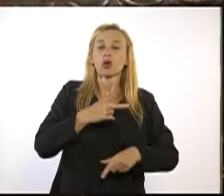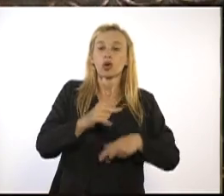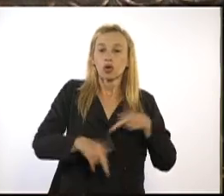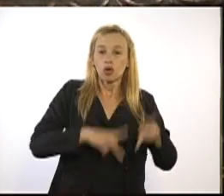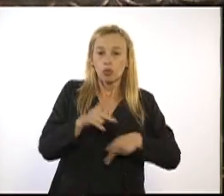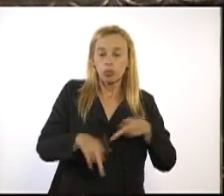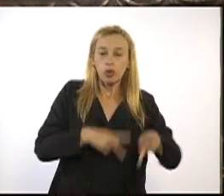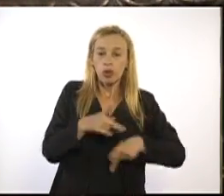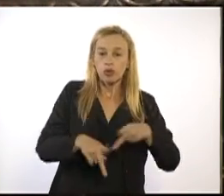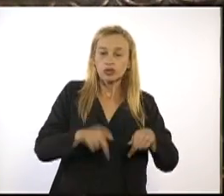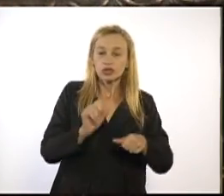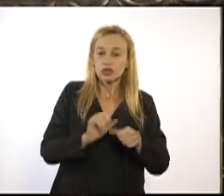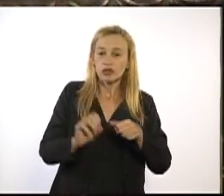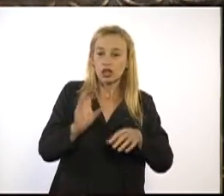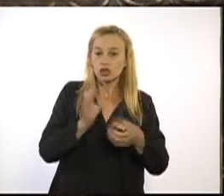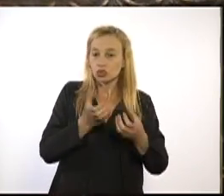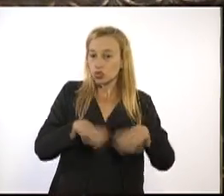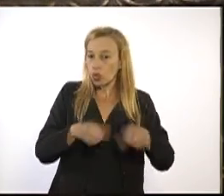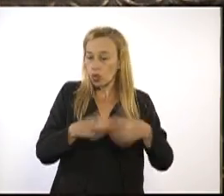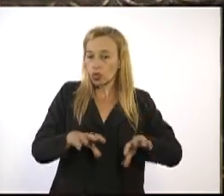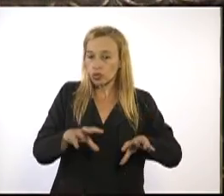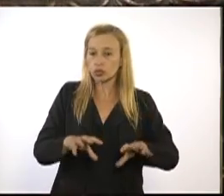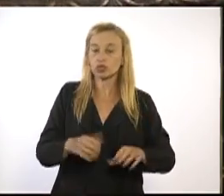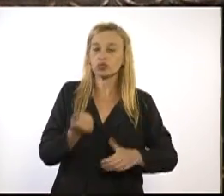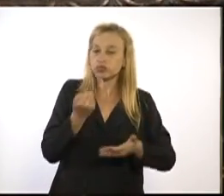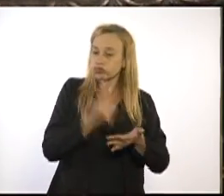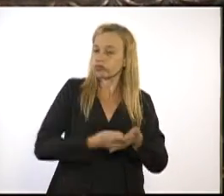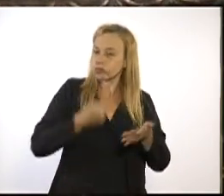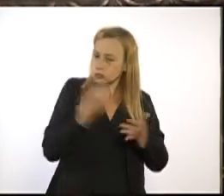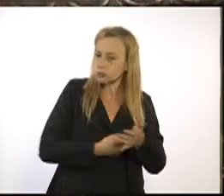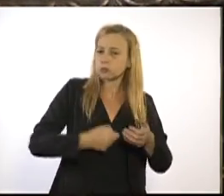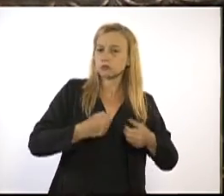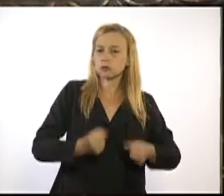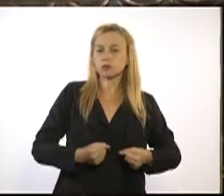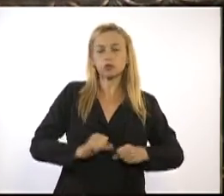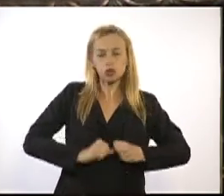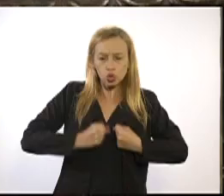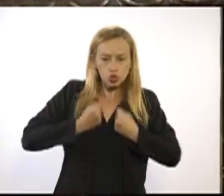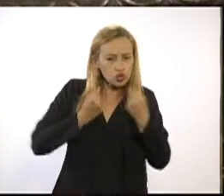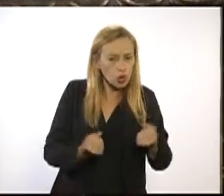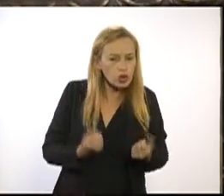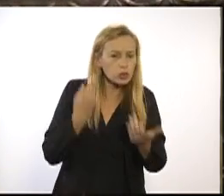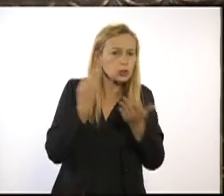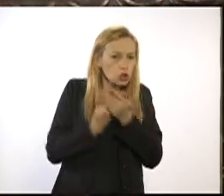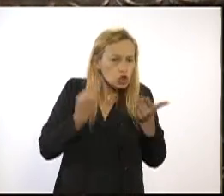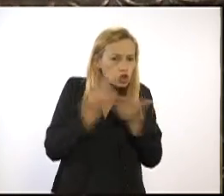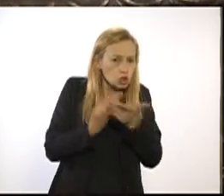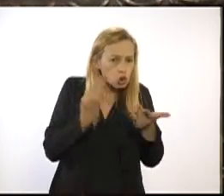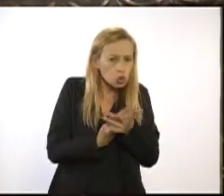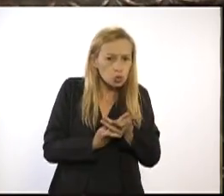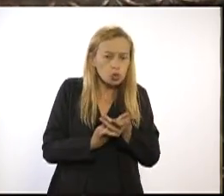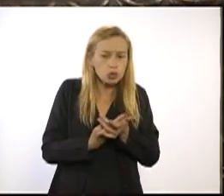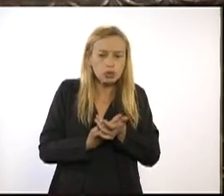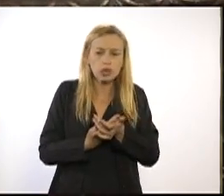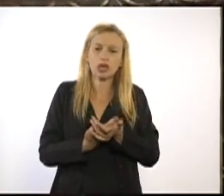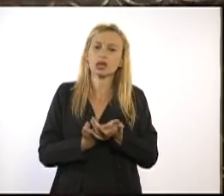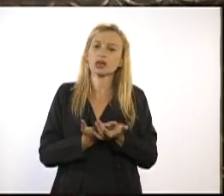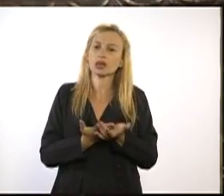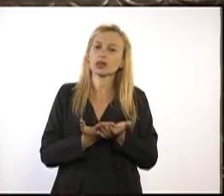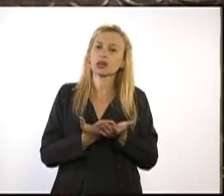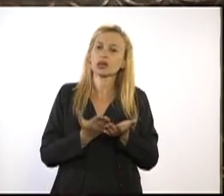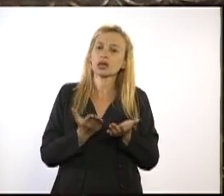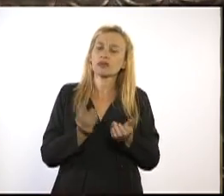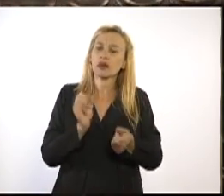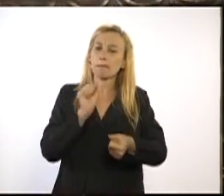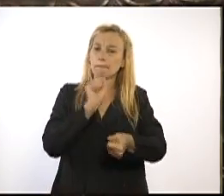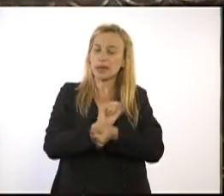concurso, dedica a sua vida a esse concurso, fica imobilizado enquanto